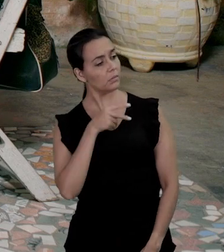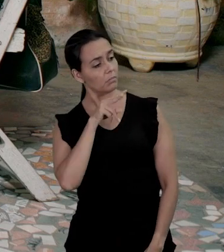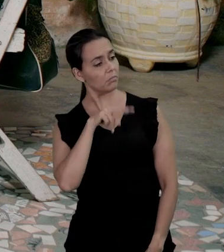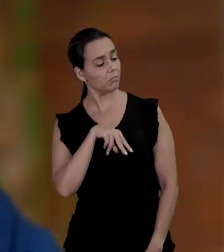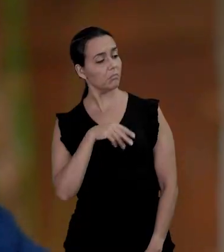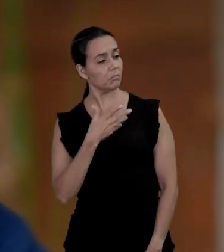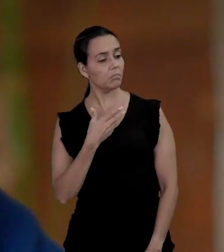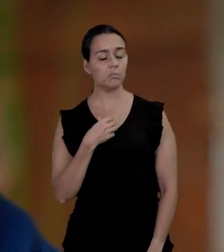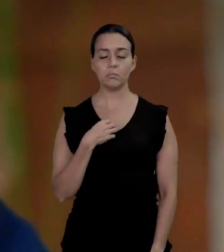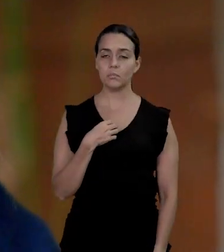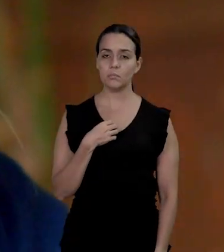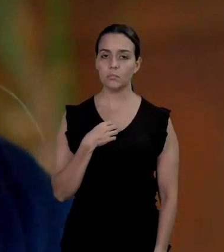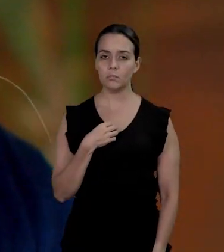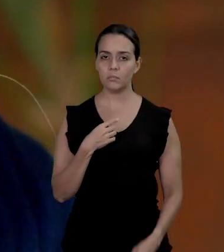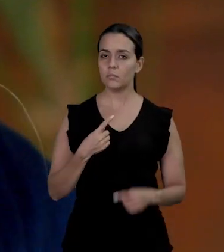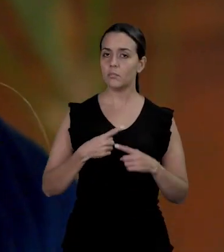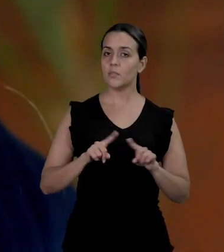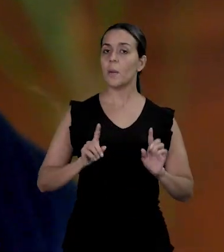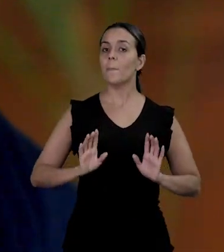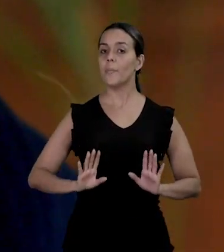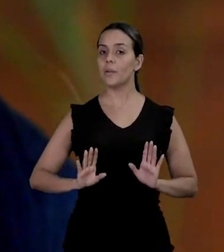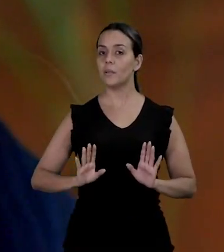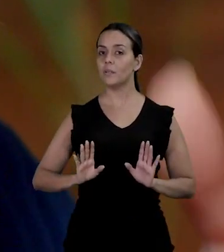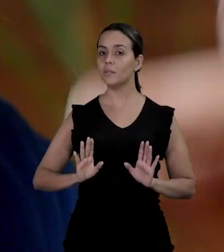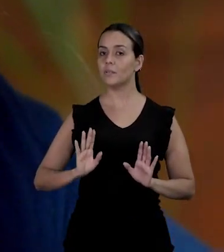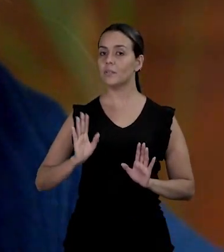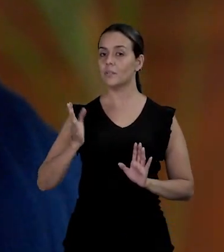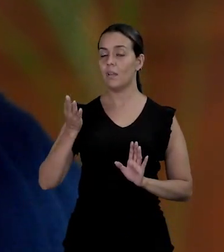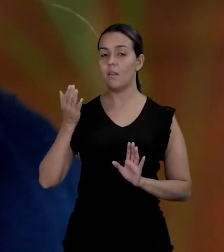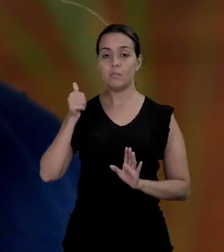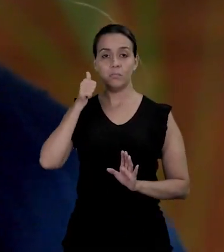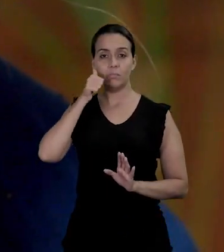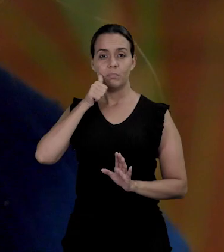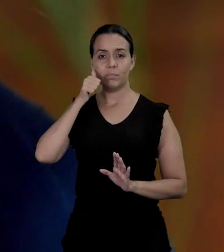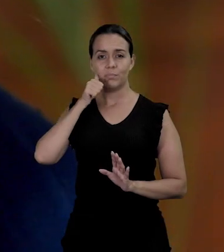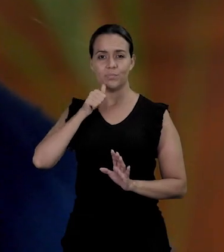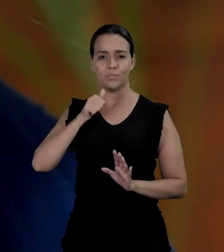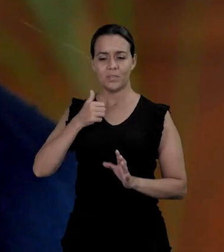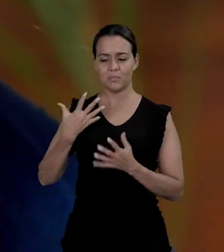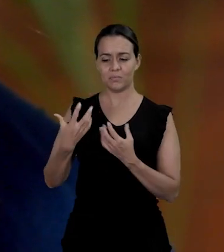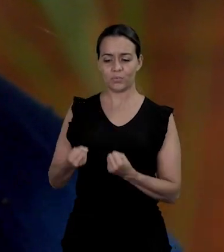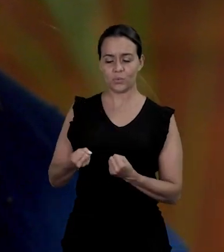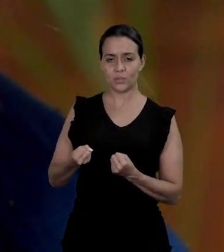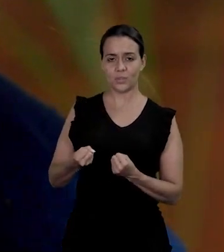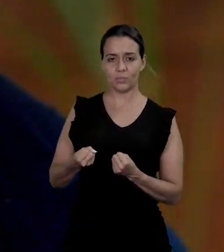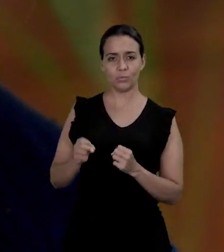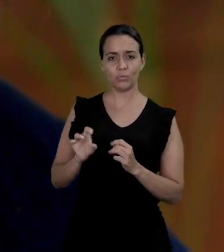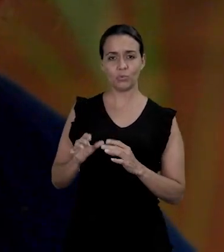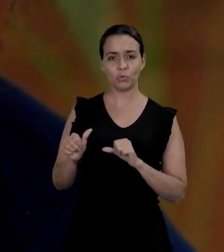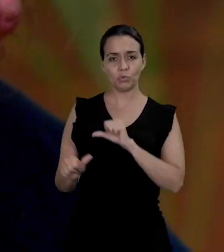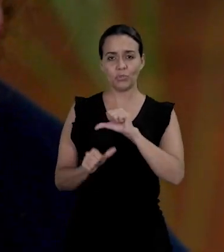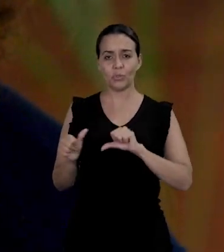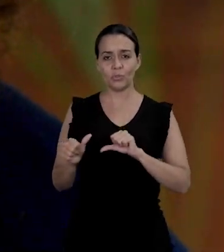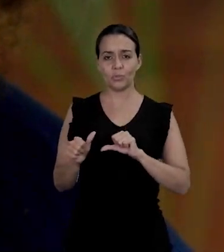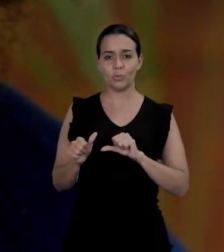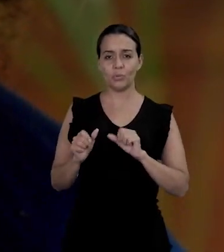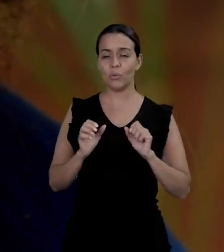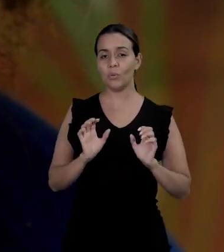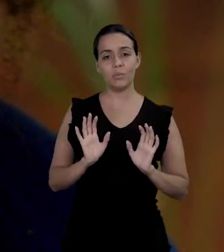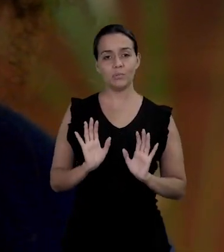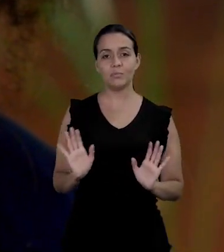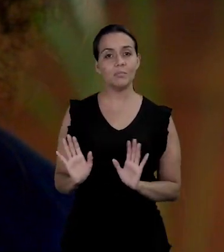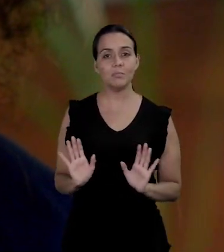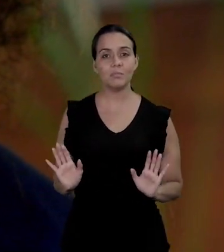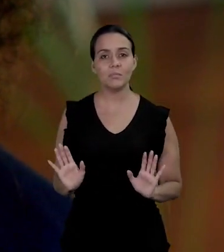se enquadra dentro dessa posição feminina que foi relegada. E isso não significa,